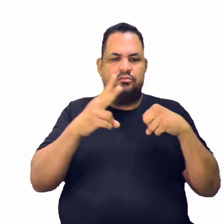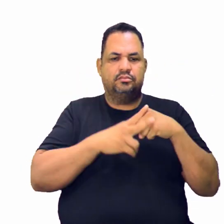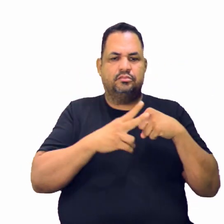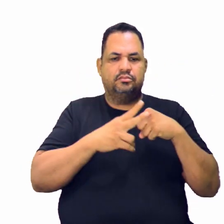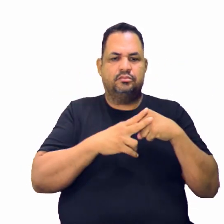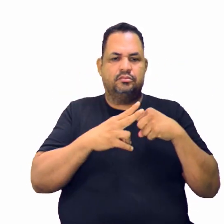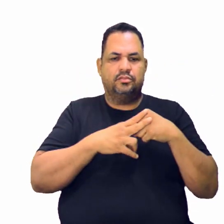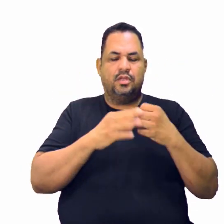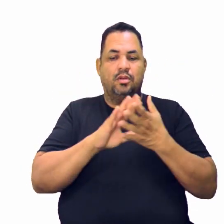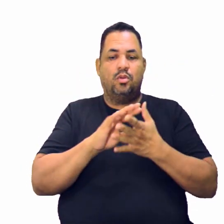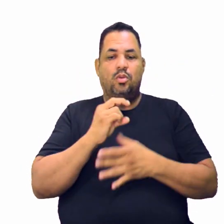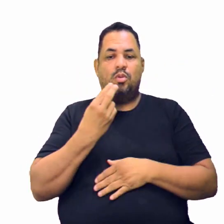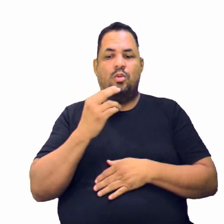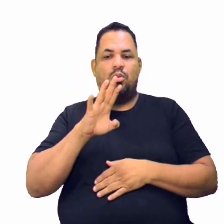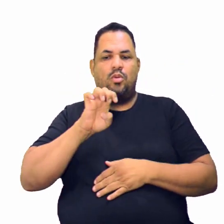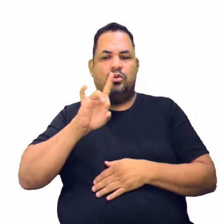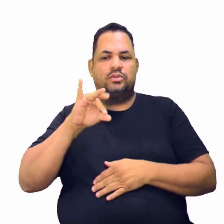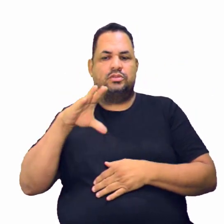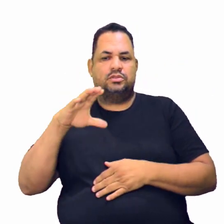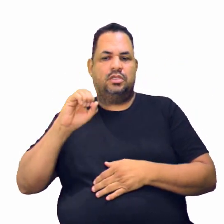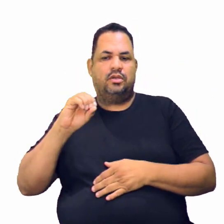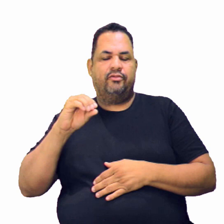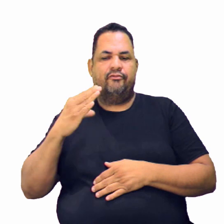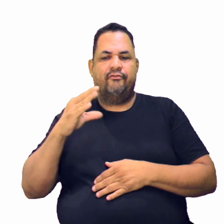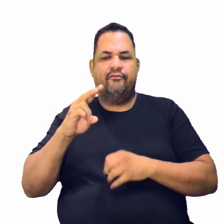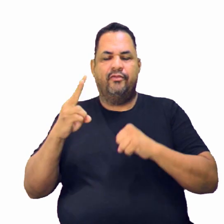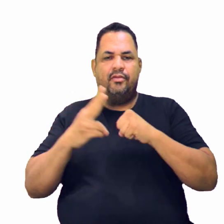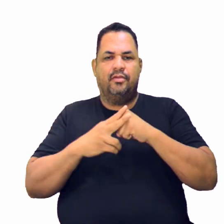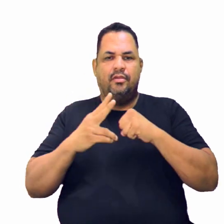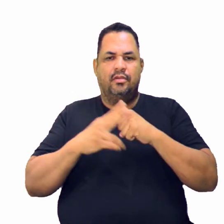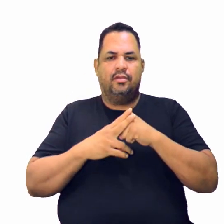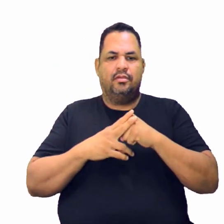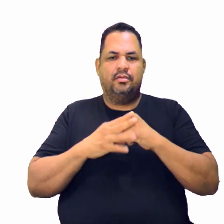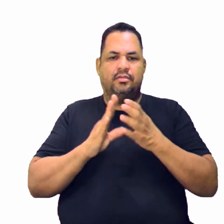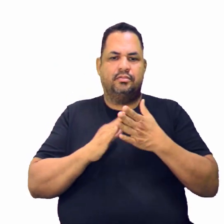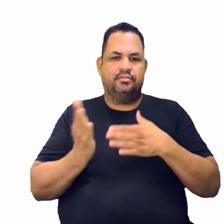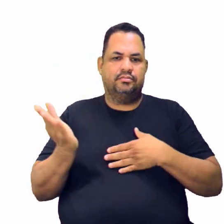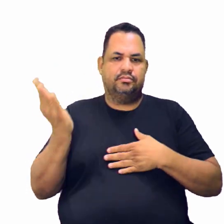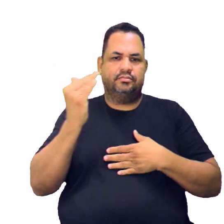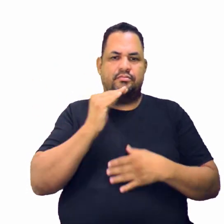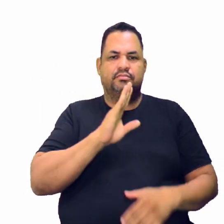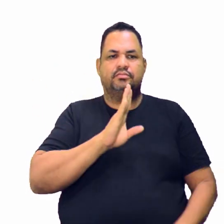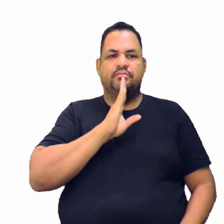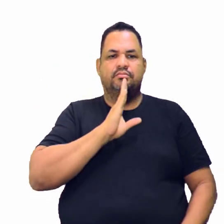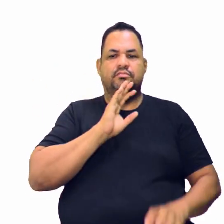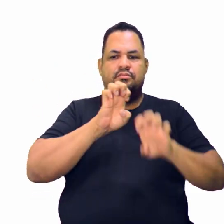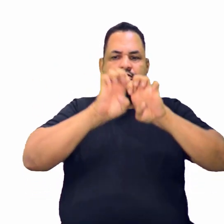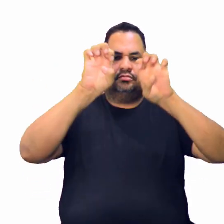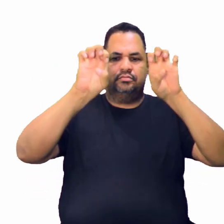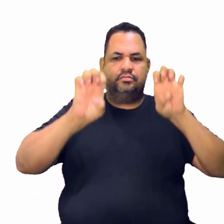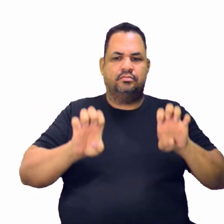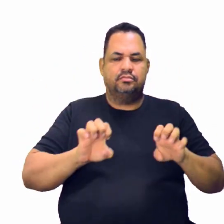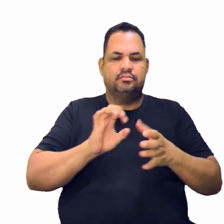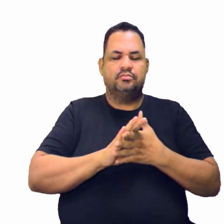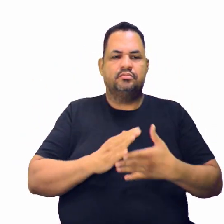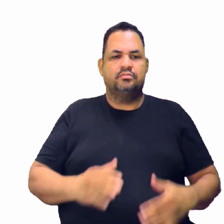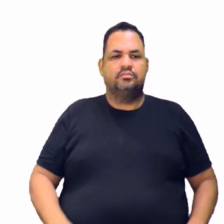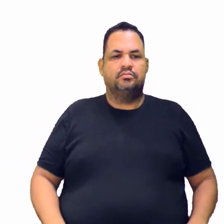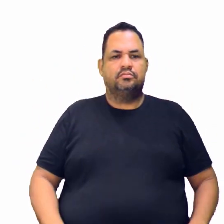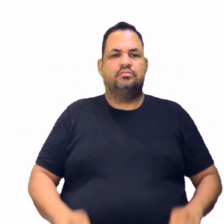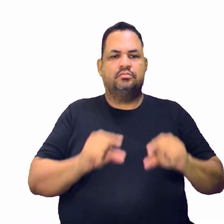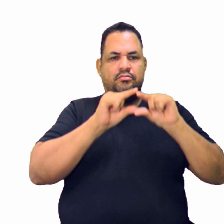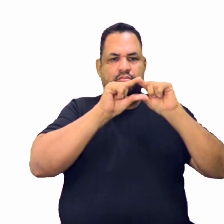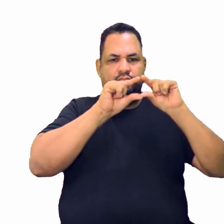uma locução verbal, não é isso? Então, vamos lá conhecendo aqui a estrutura. As orações são